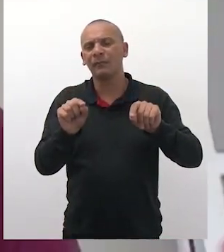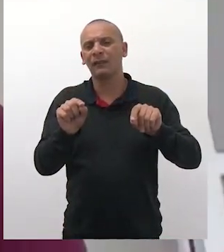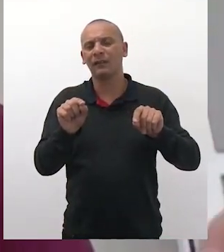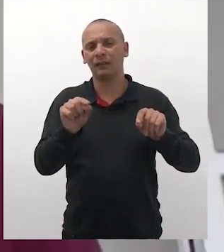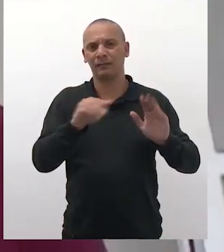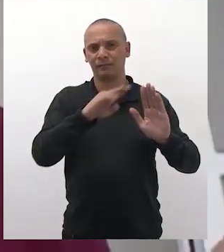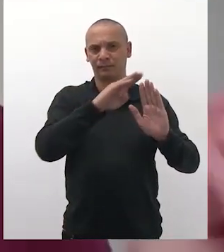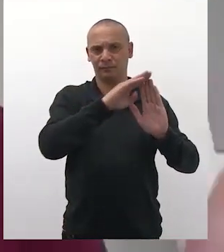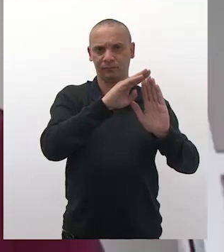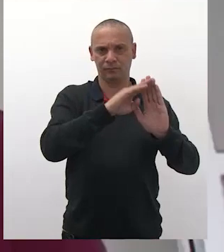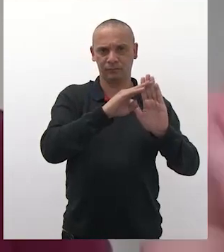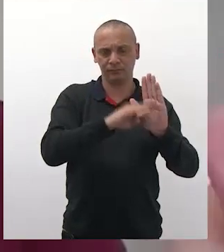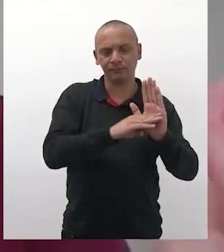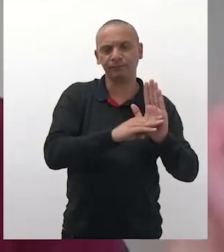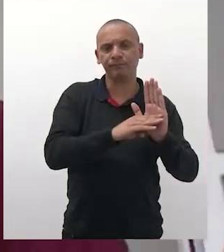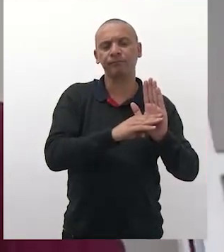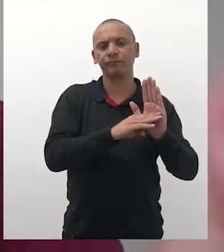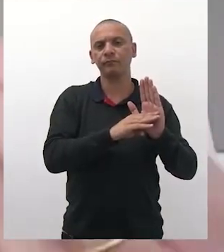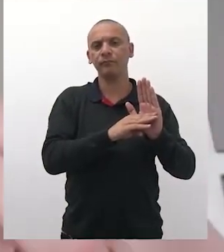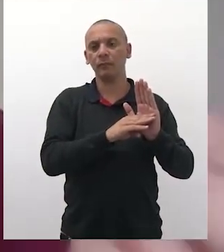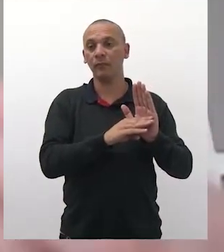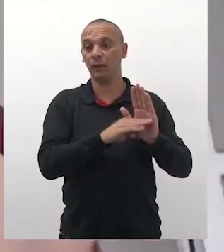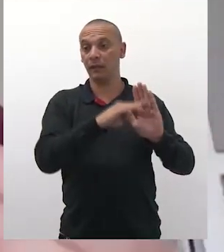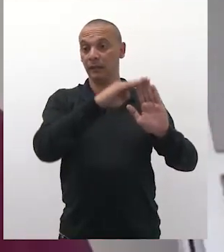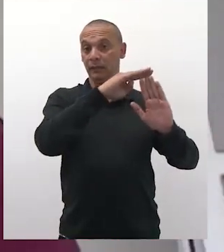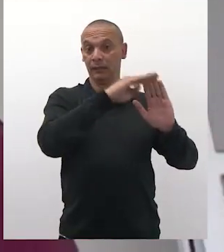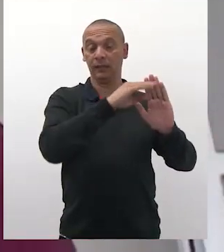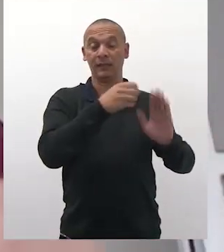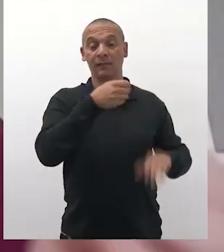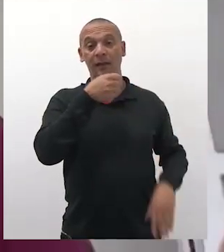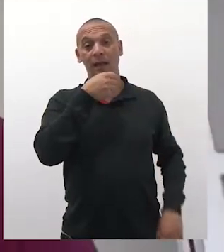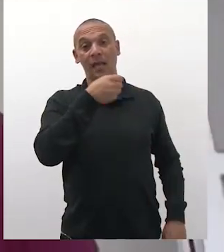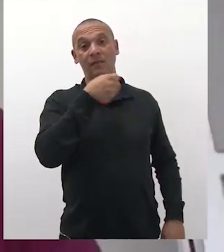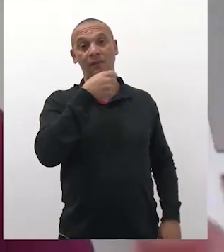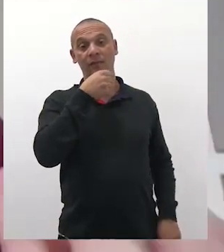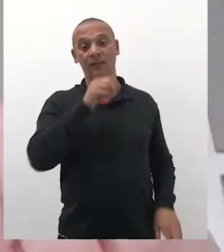entrevista, né? Porque é uma entrevista.